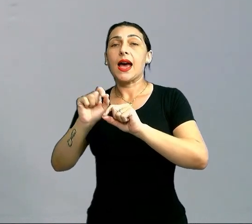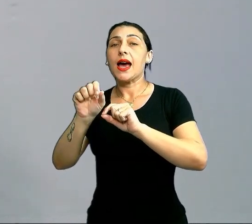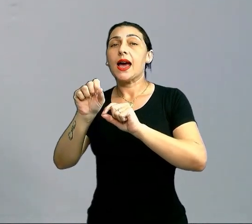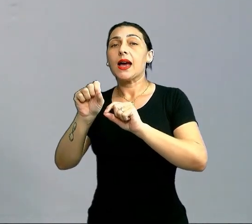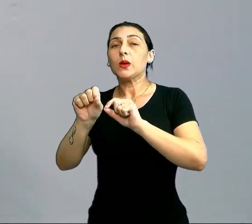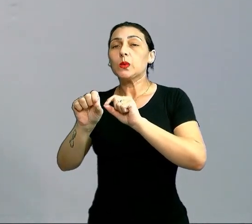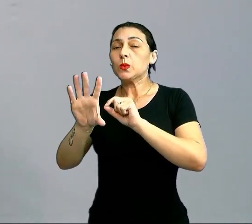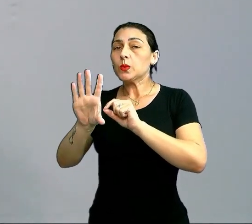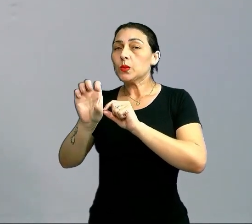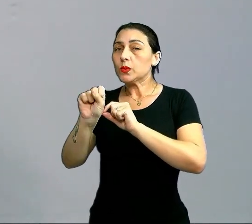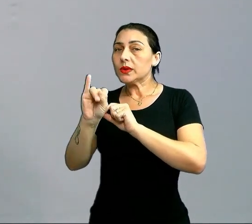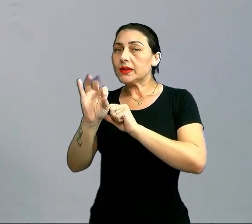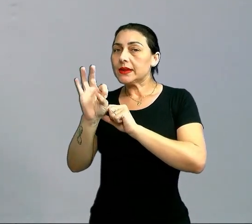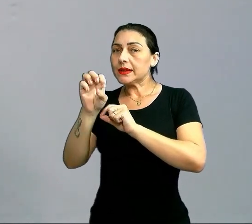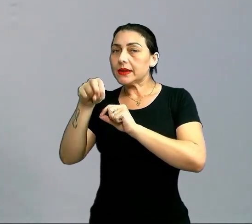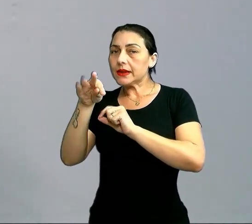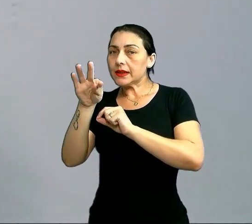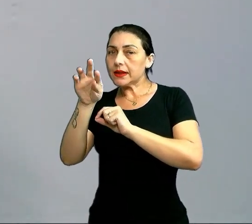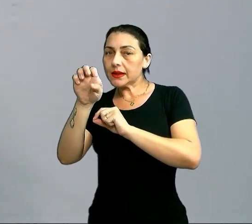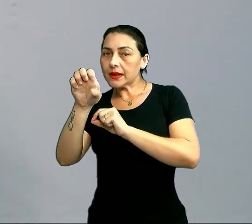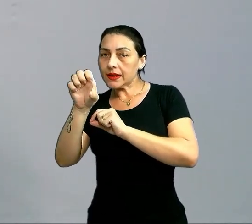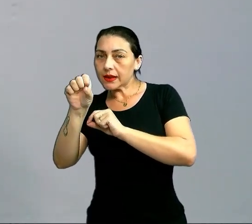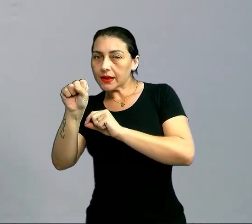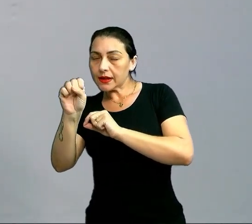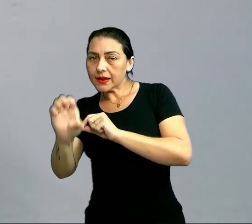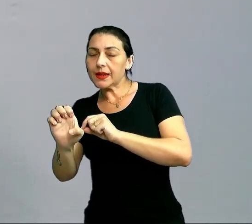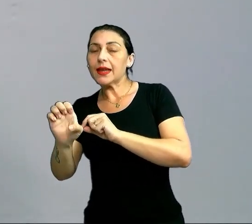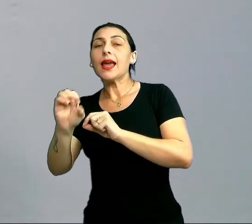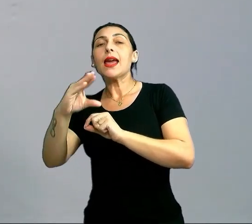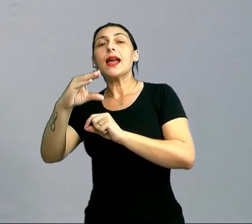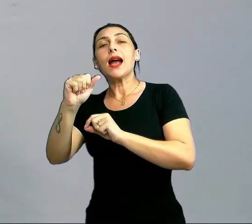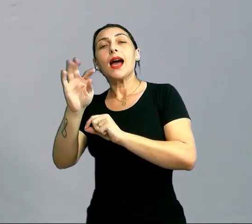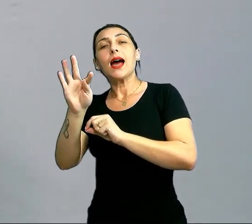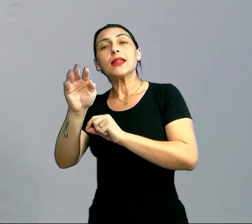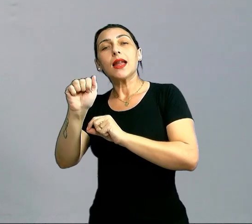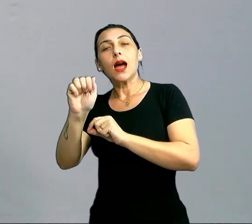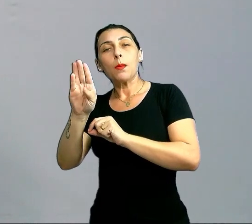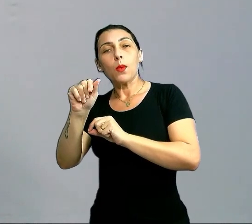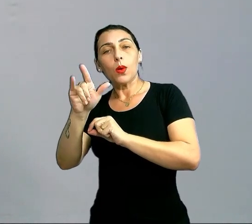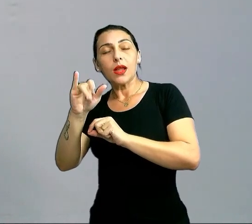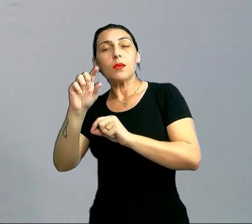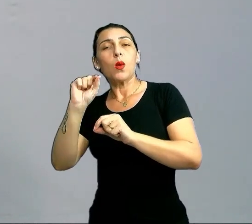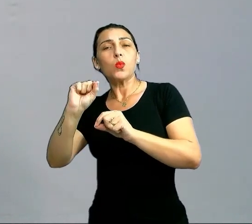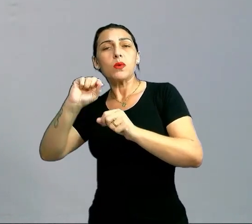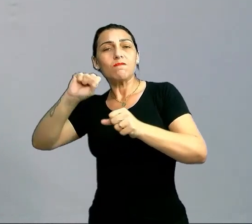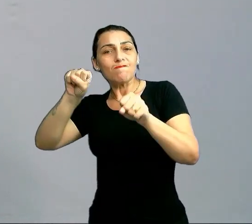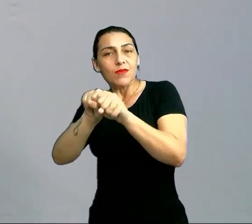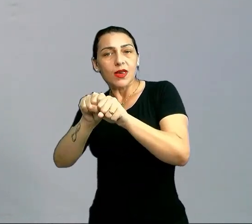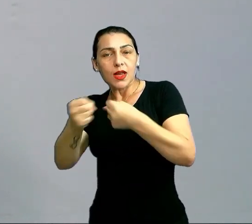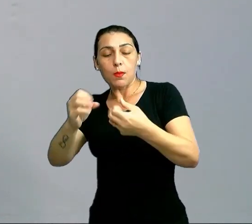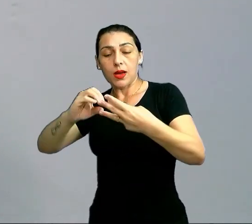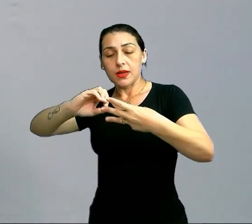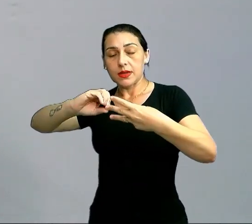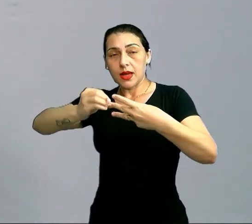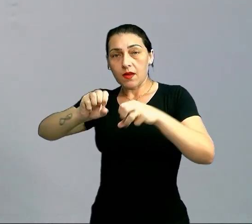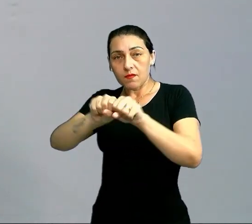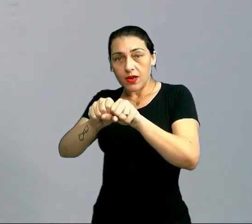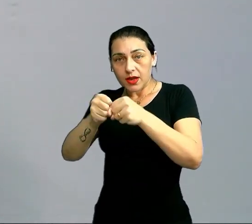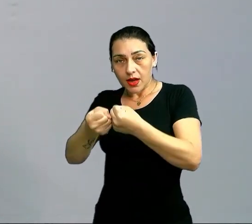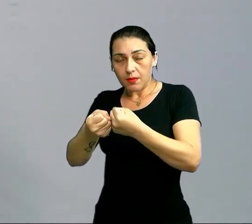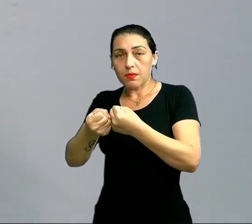síntese. Catabolismo é o ato da quebra. Então, a célula vai quebrar